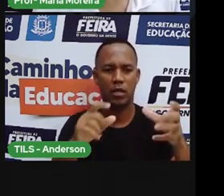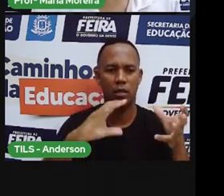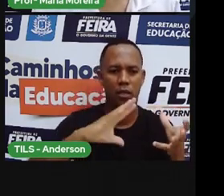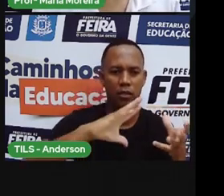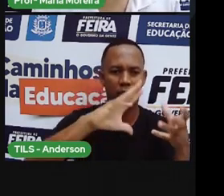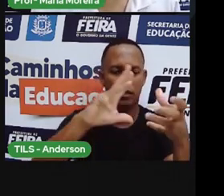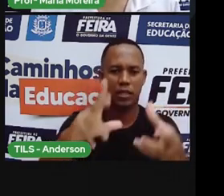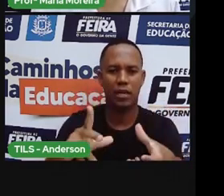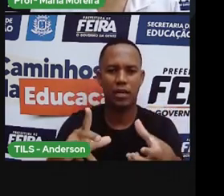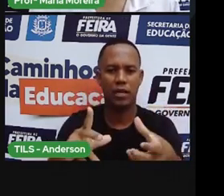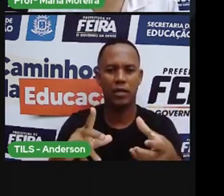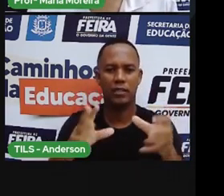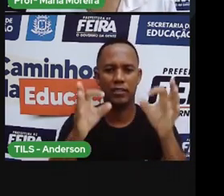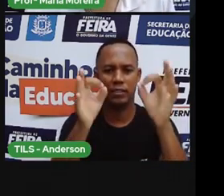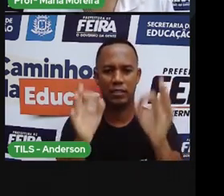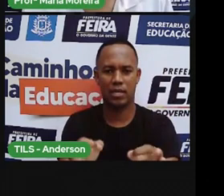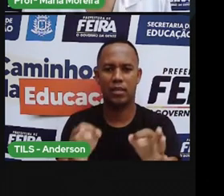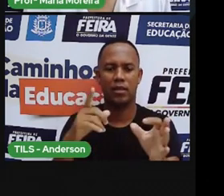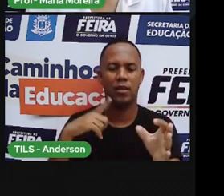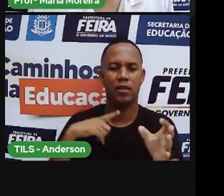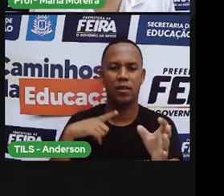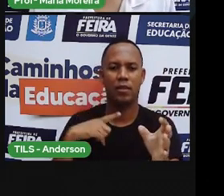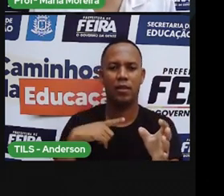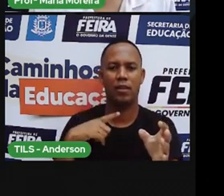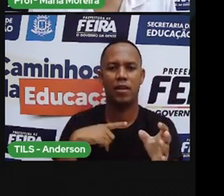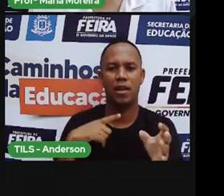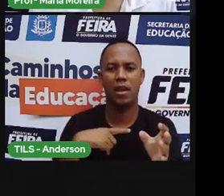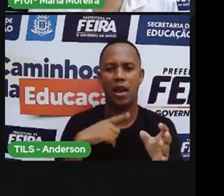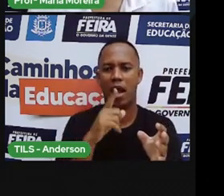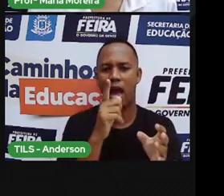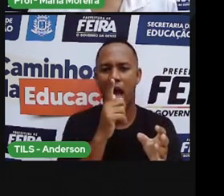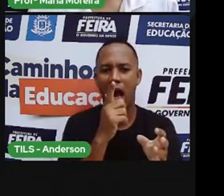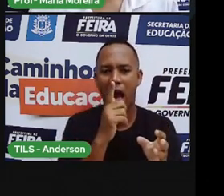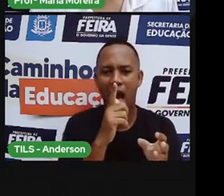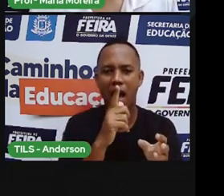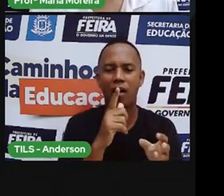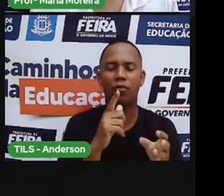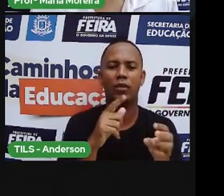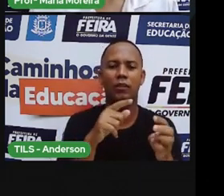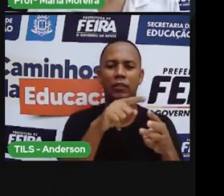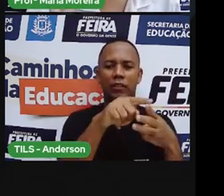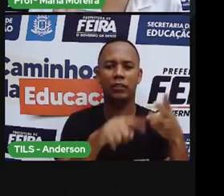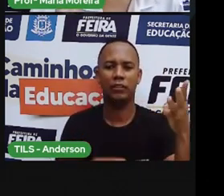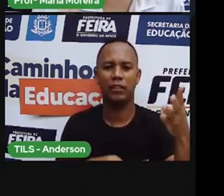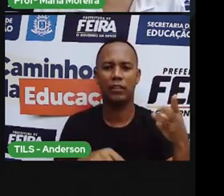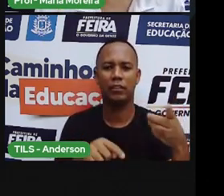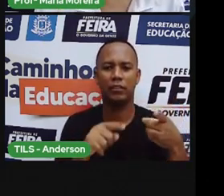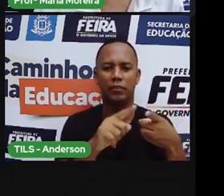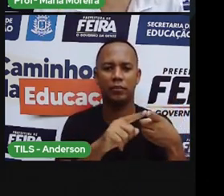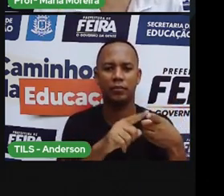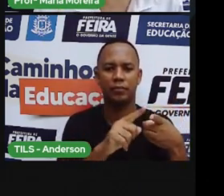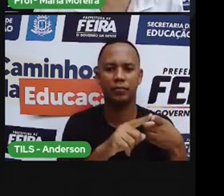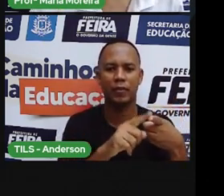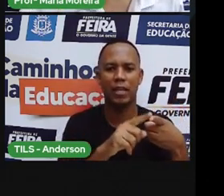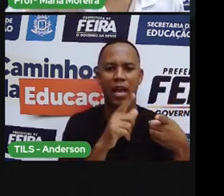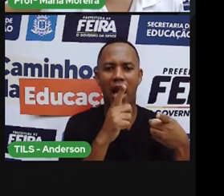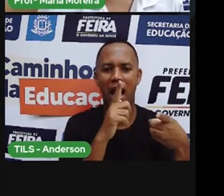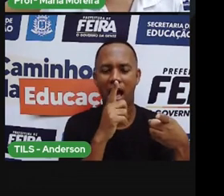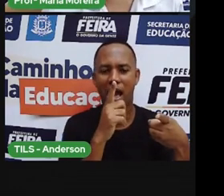universo possibilita que nela haja água em seus três estados físicos. Quais são os três estados da